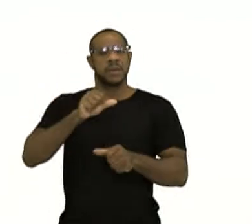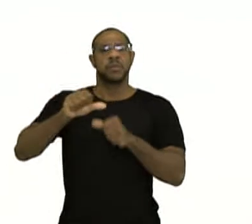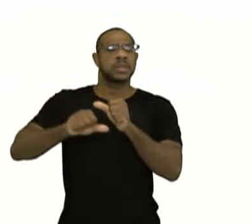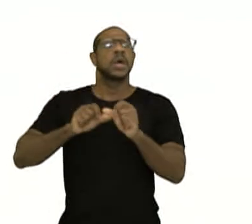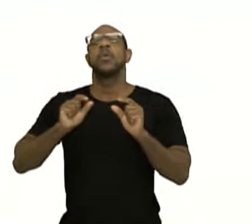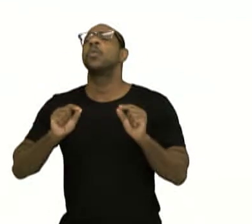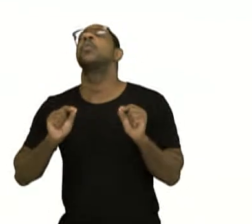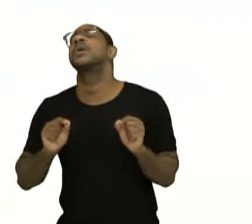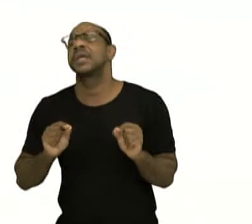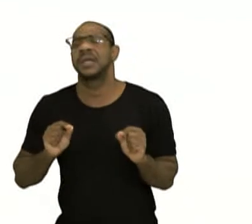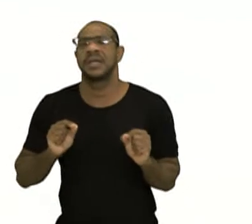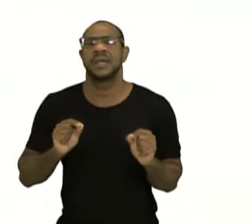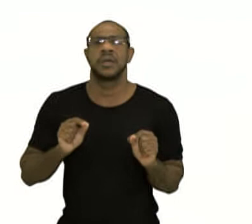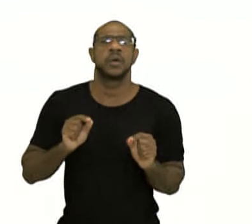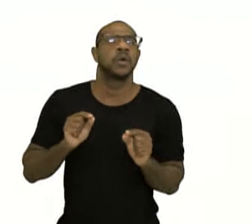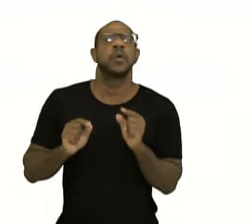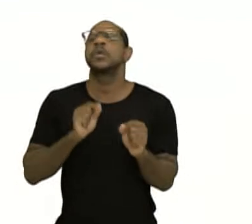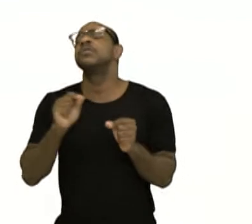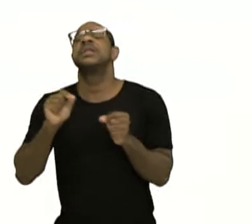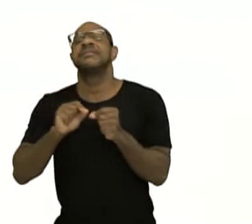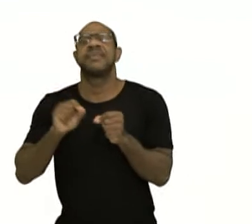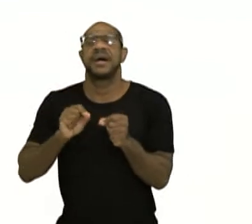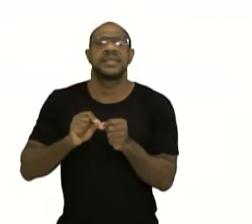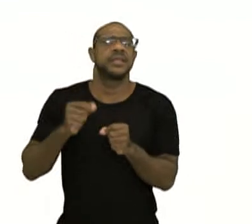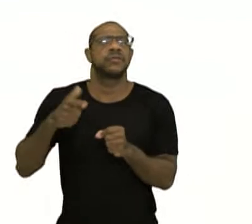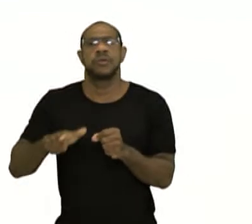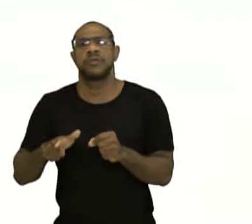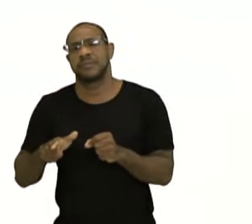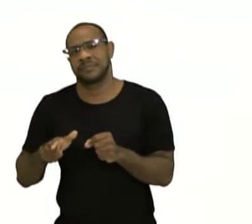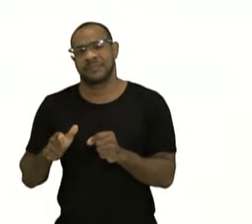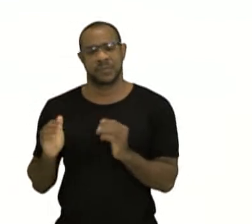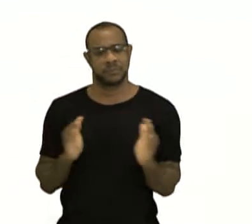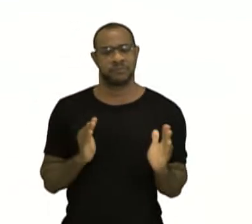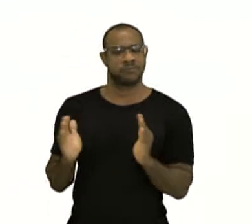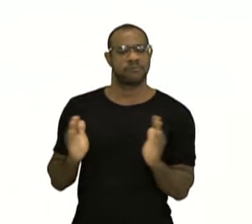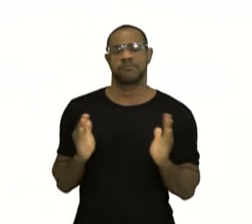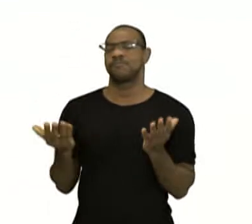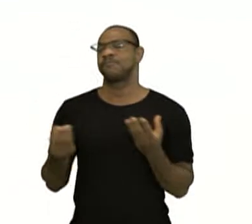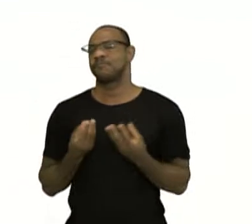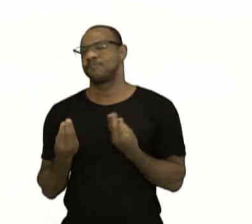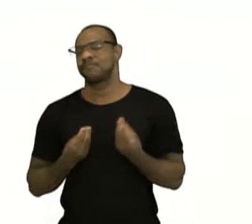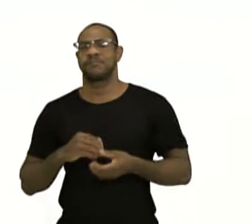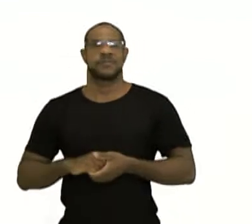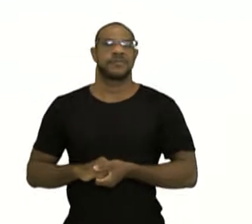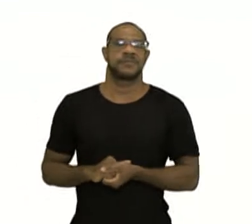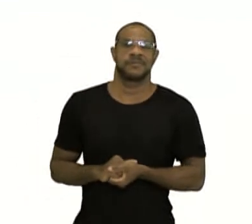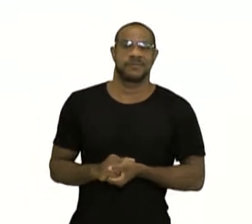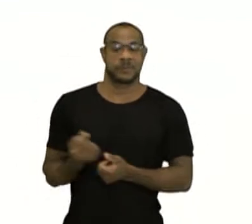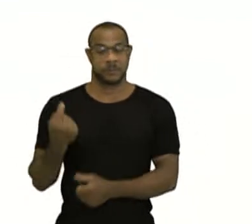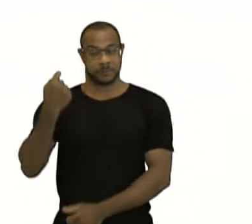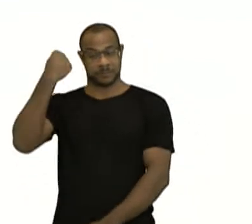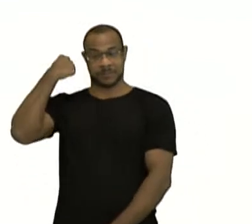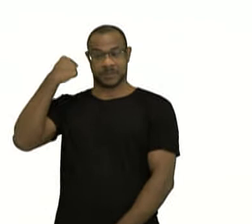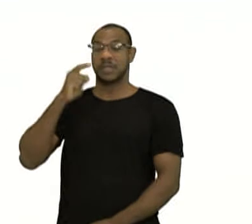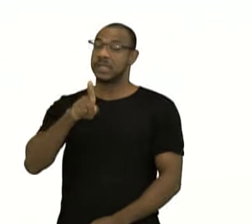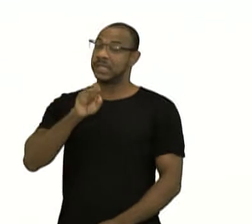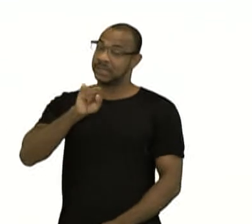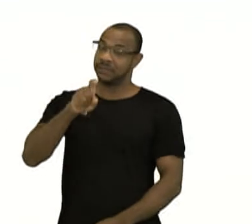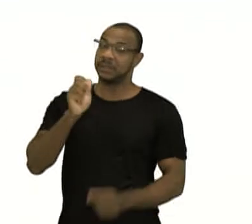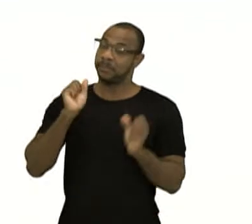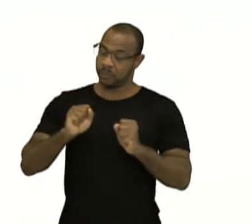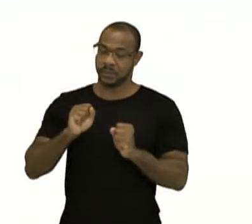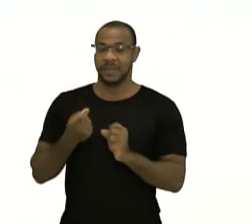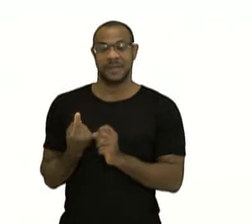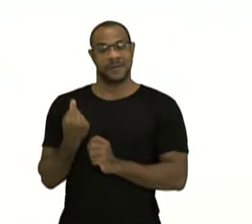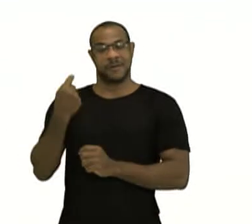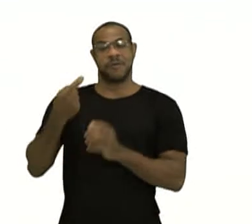você viveria? O que você faria com esse teu tempo? Vamos a ler os dois textos. El tiempo es